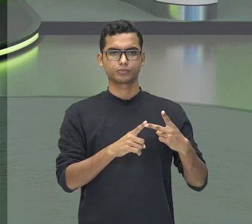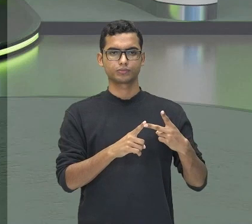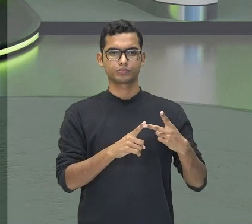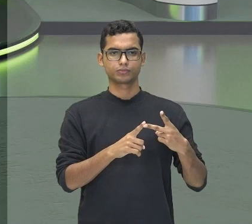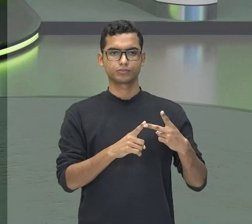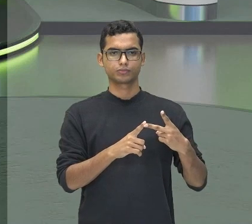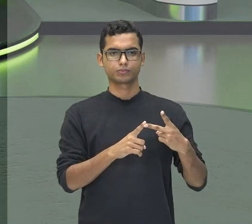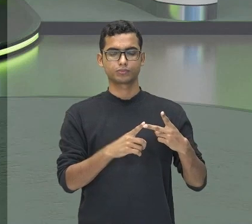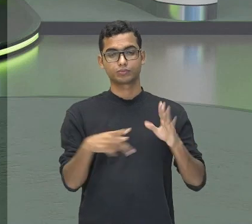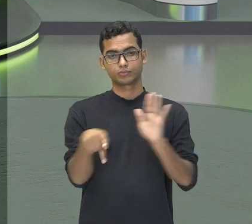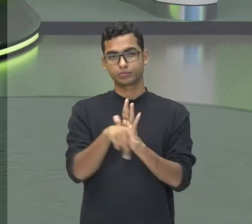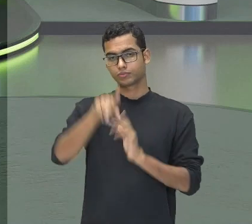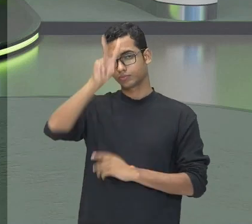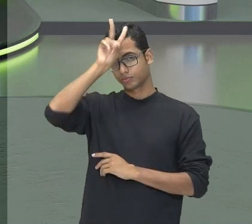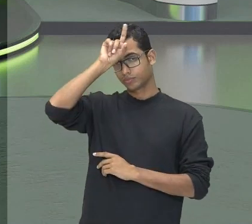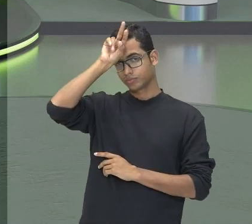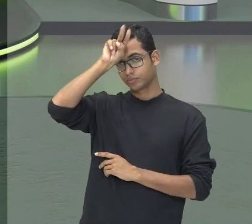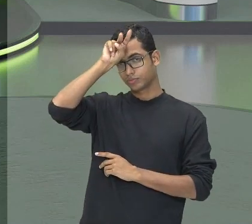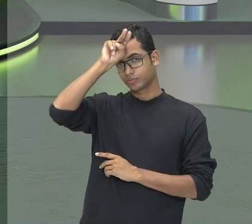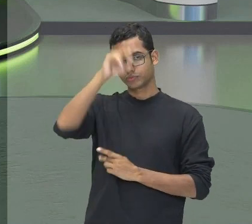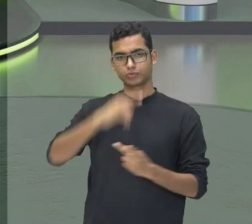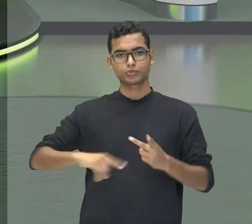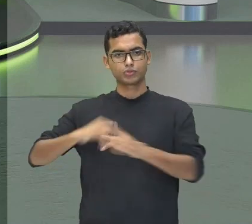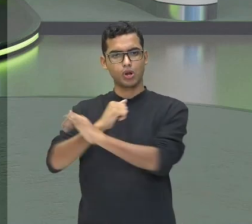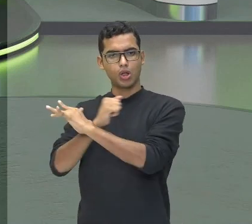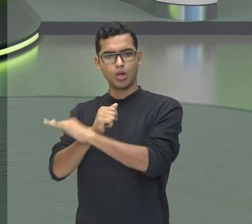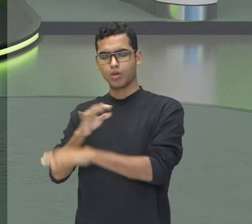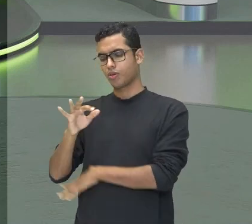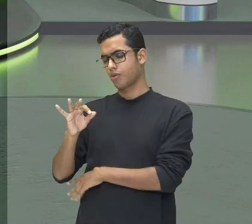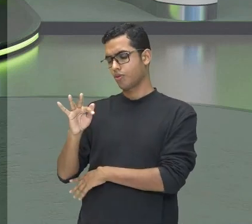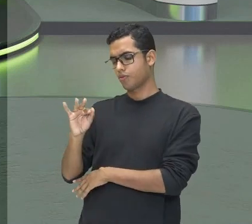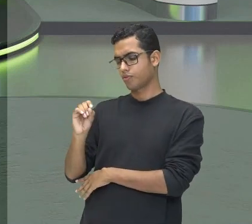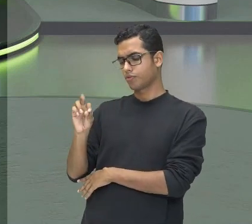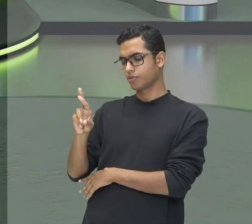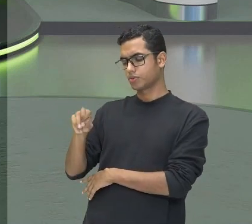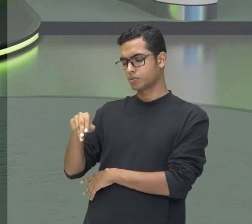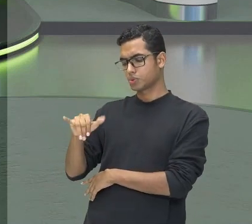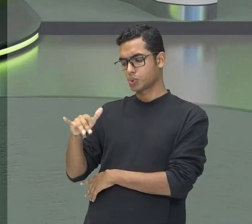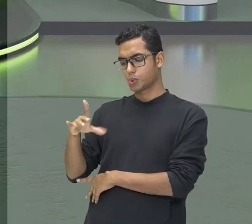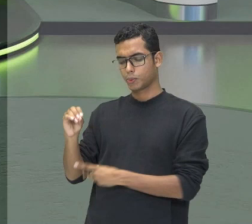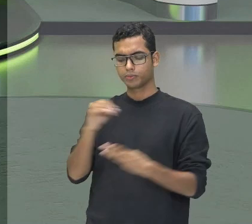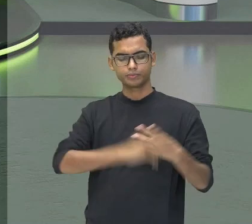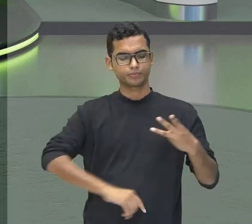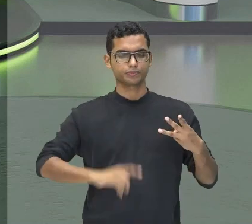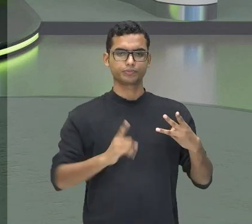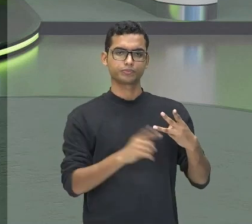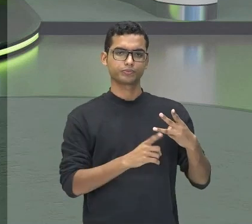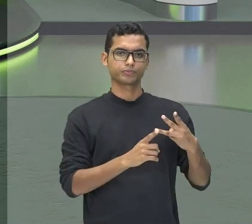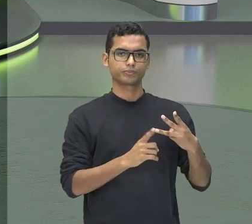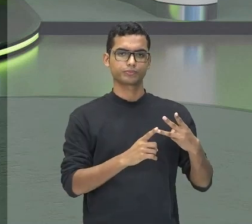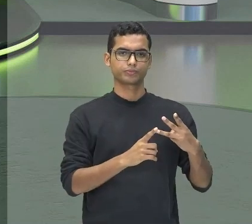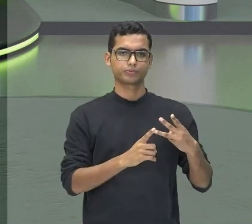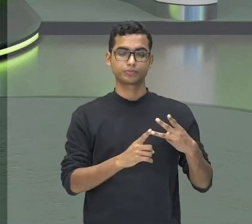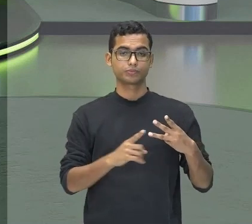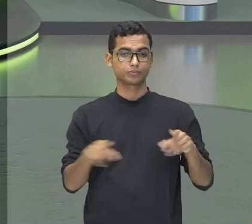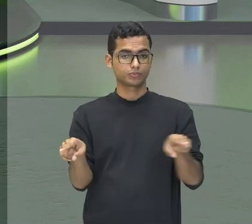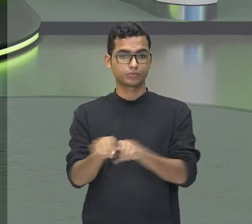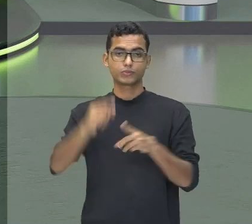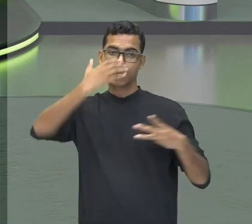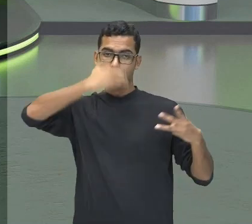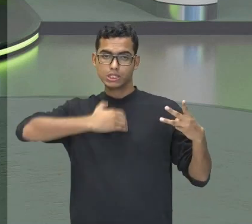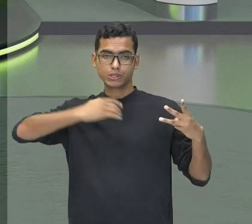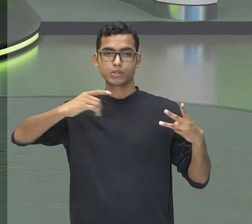na formiga, que é o ácido fórmico, eu tenho ácido presente na maçã, que